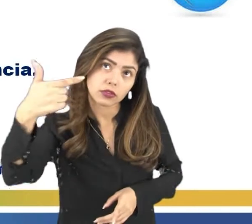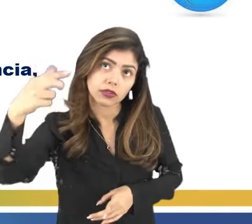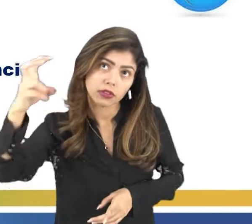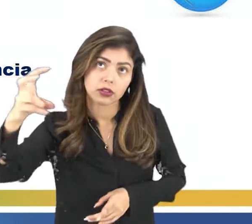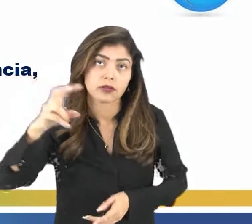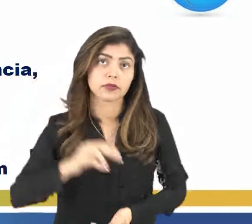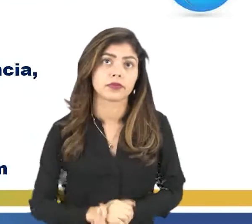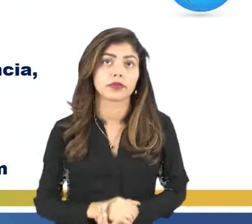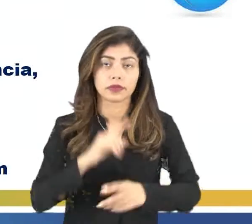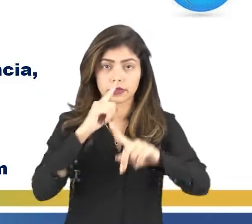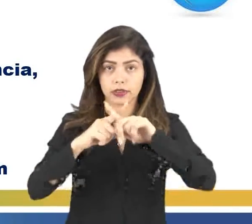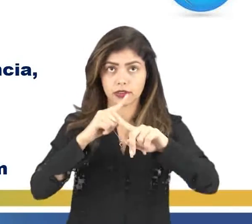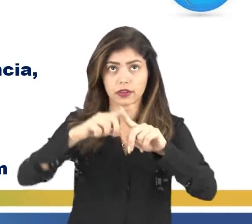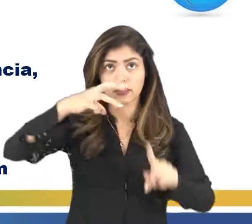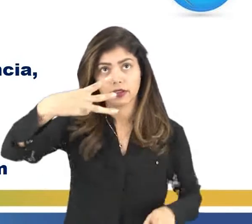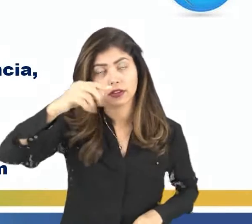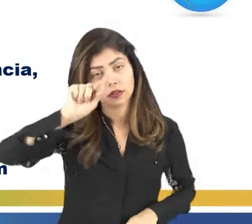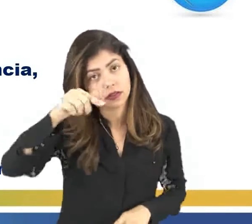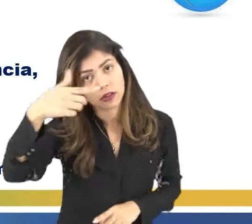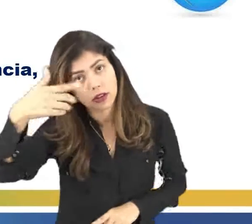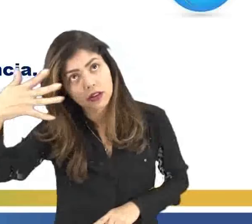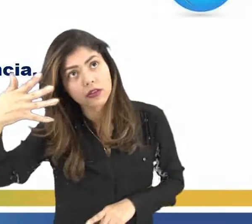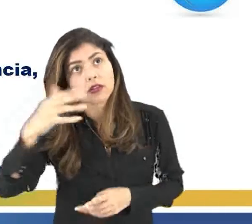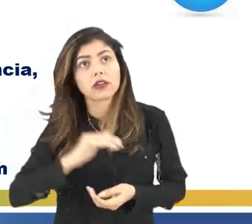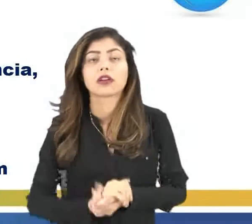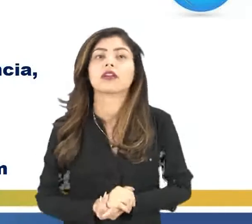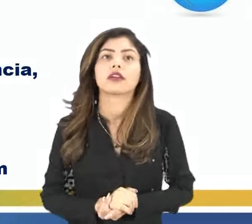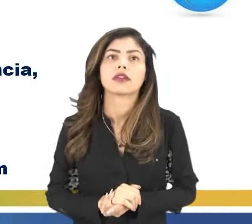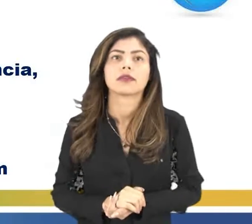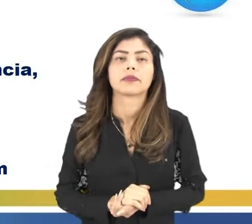2,25, que vezes 3,14,